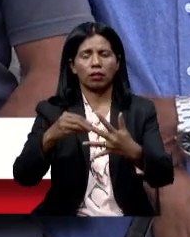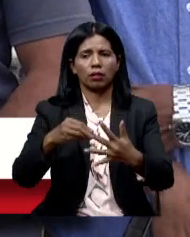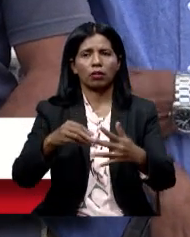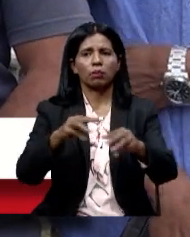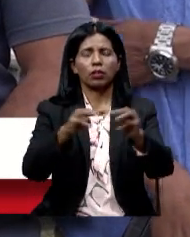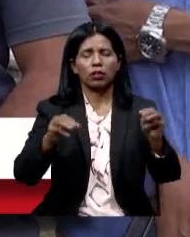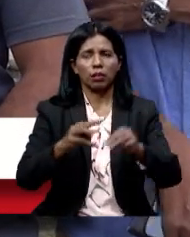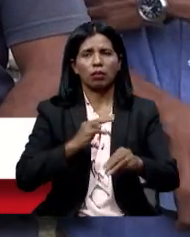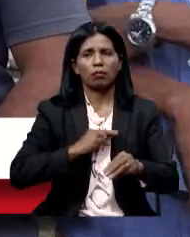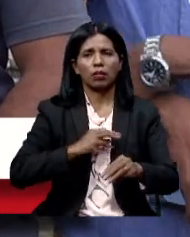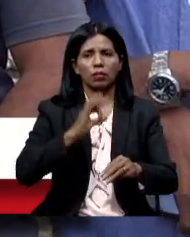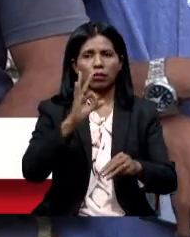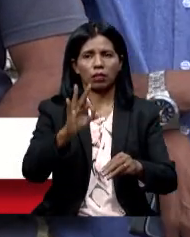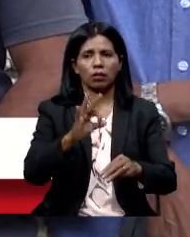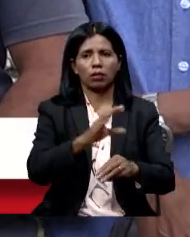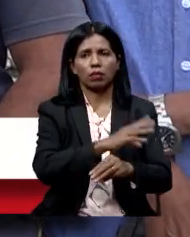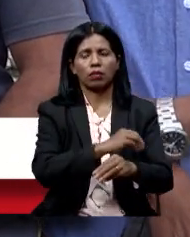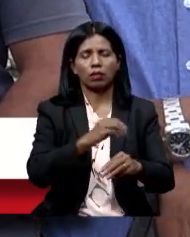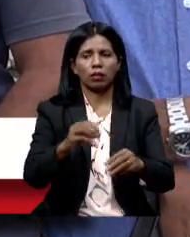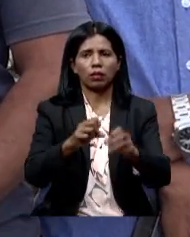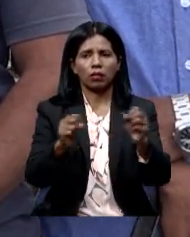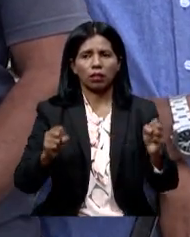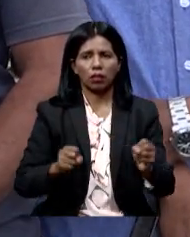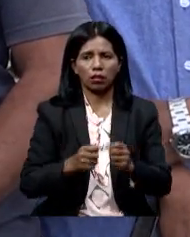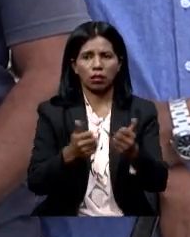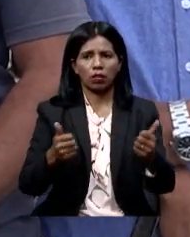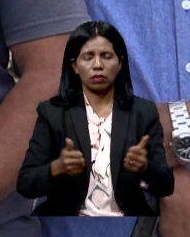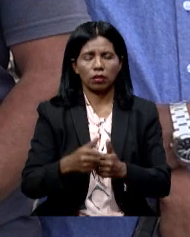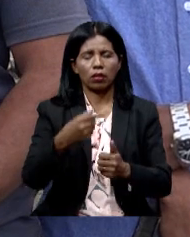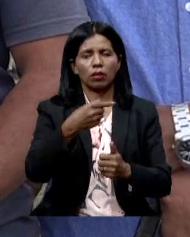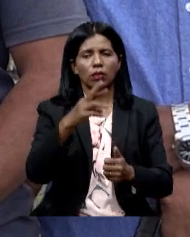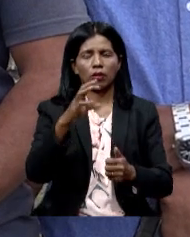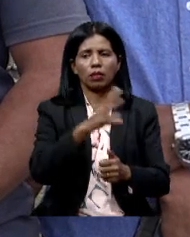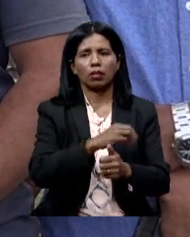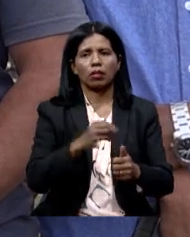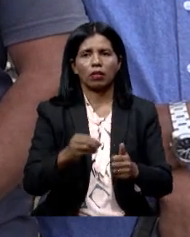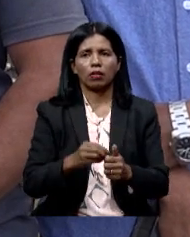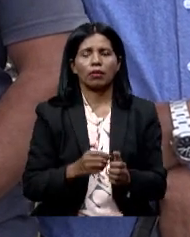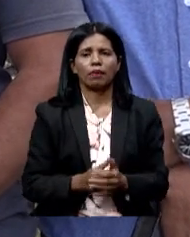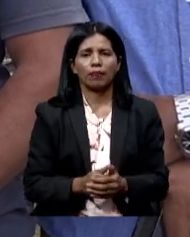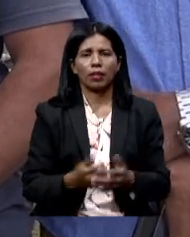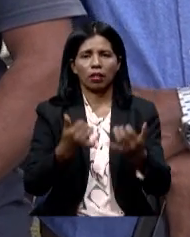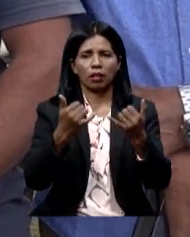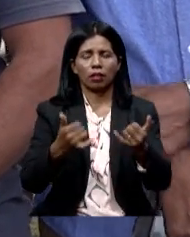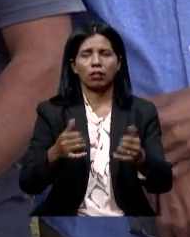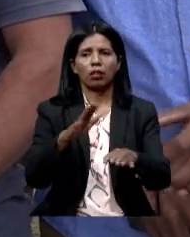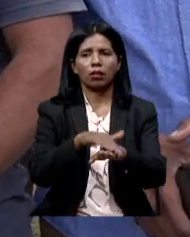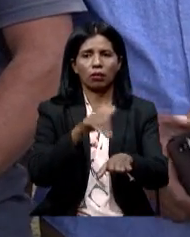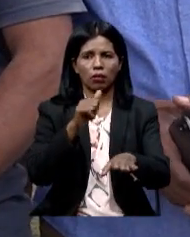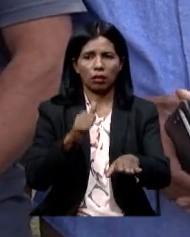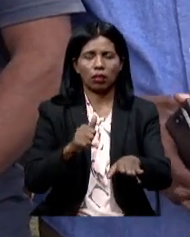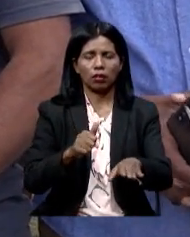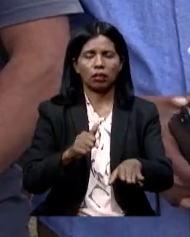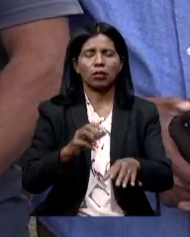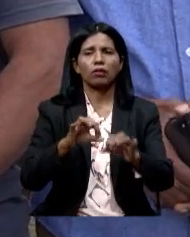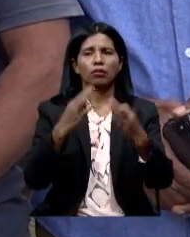Manupai, suku hola rua aldeia Grutulau e o Rema neve apetado ba uma